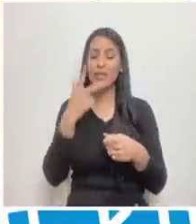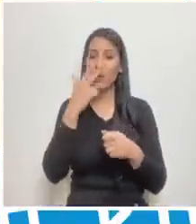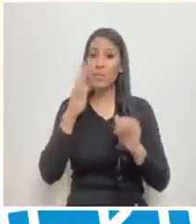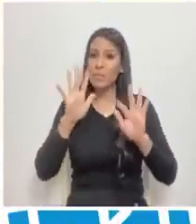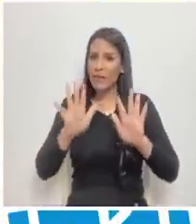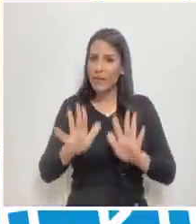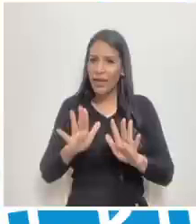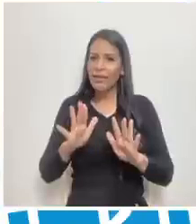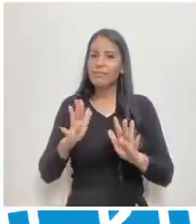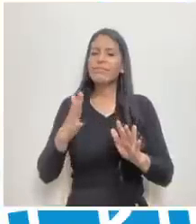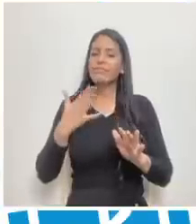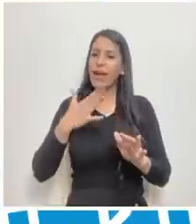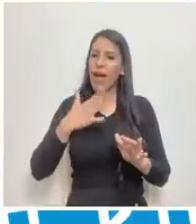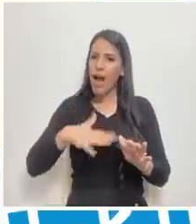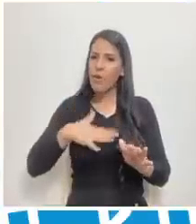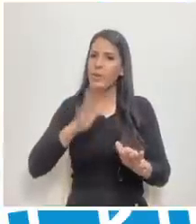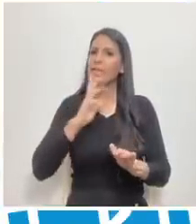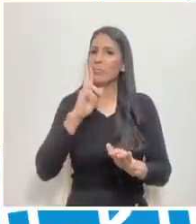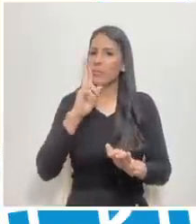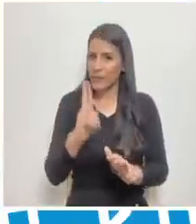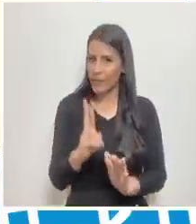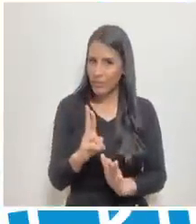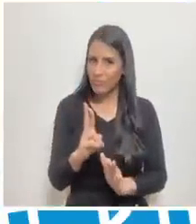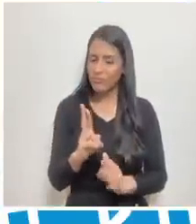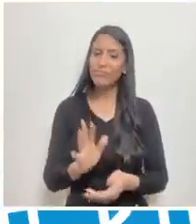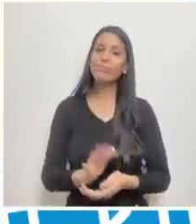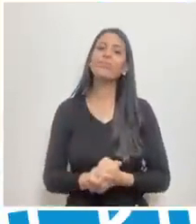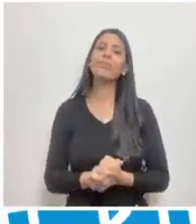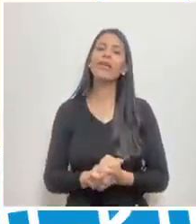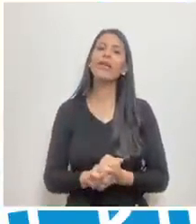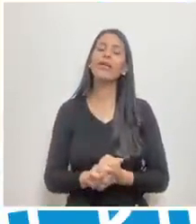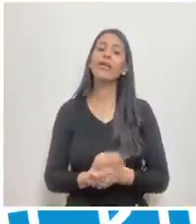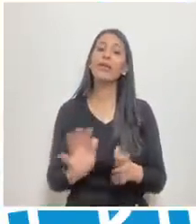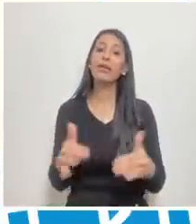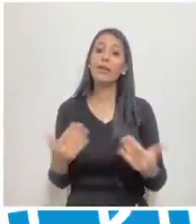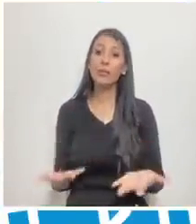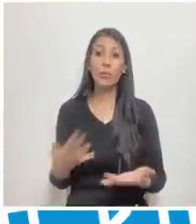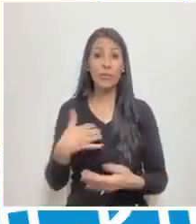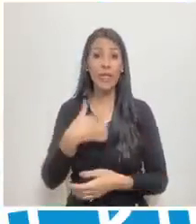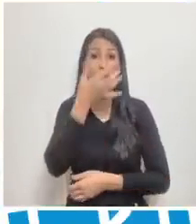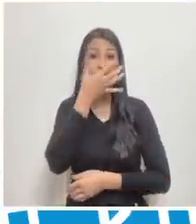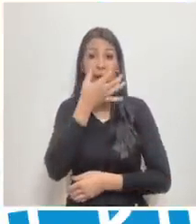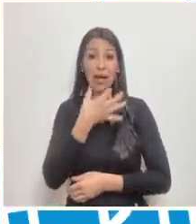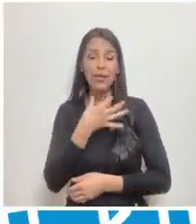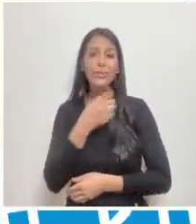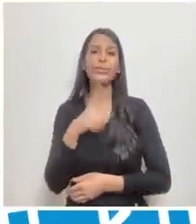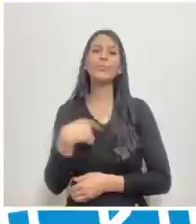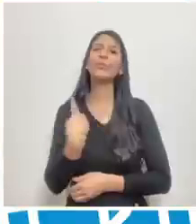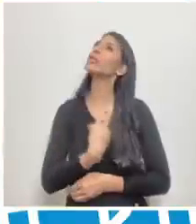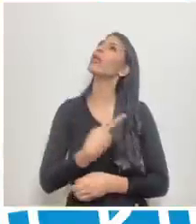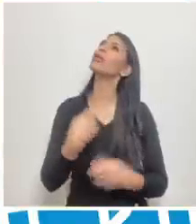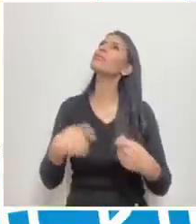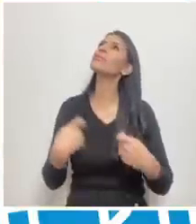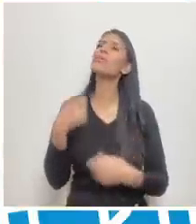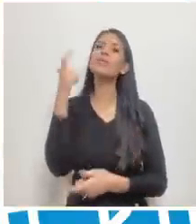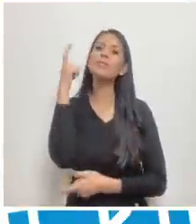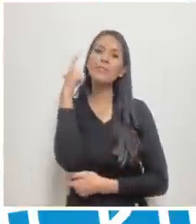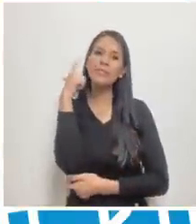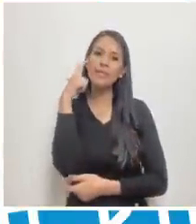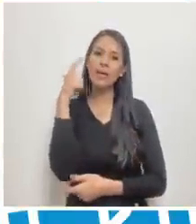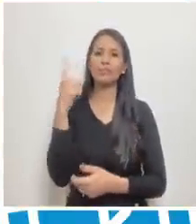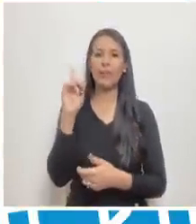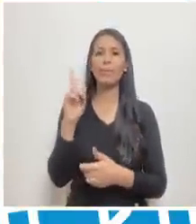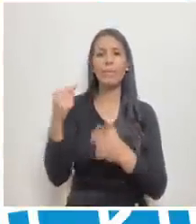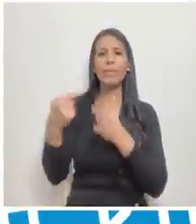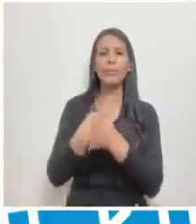devagarzinho. Olha, eu acho que a gente tem que pensar. Então, ela pensou nos cadernos, né? A